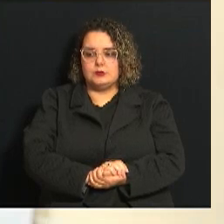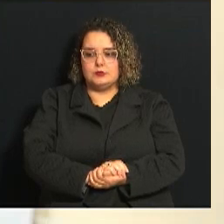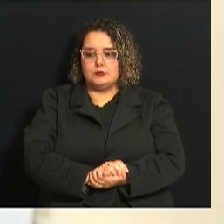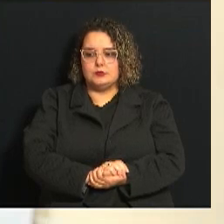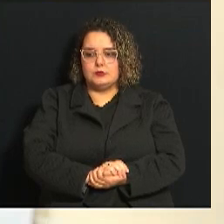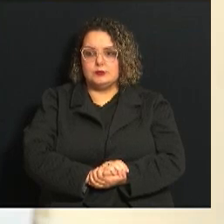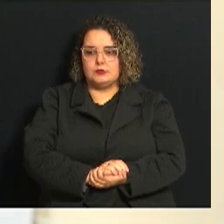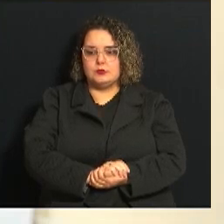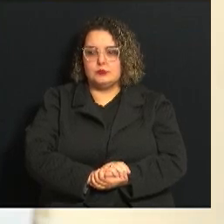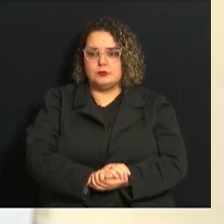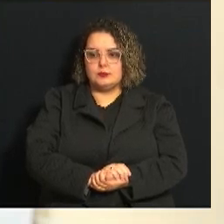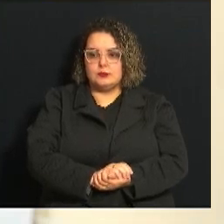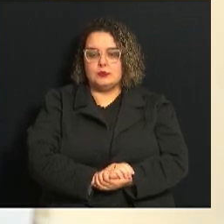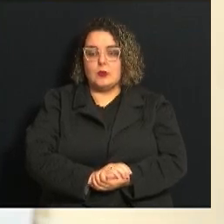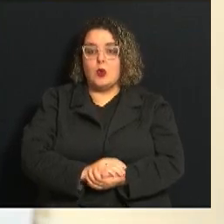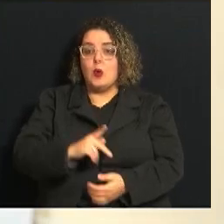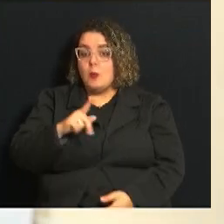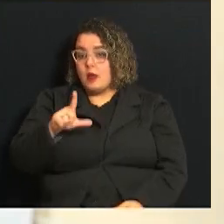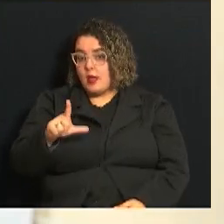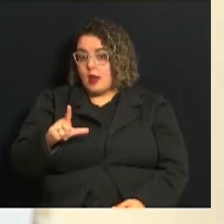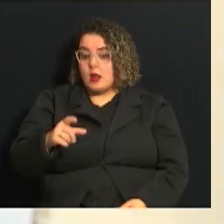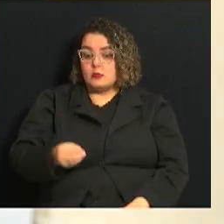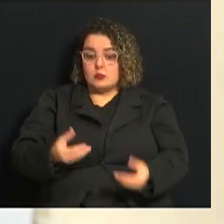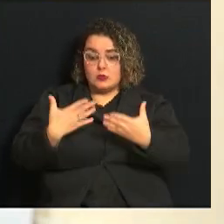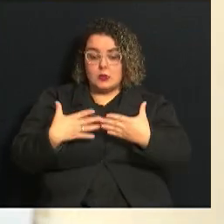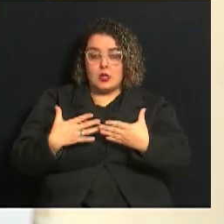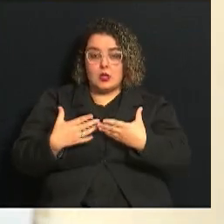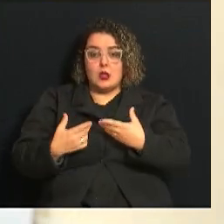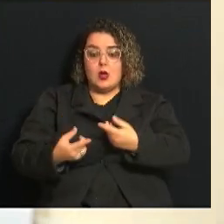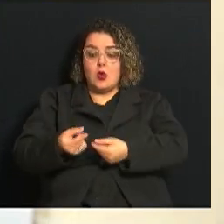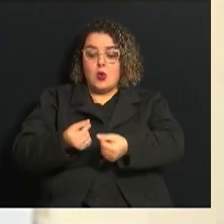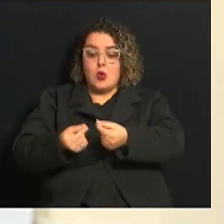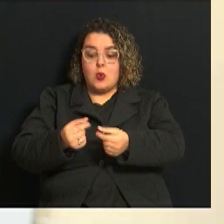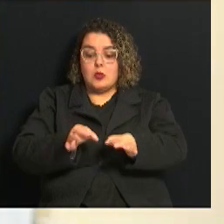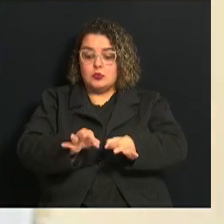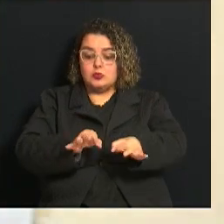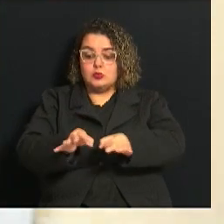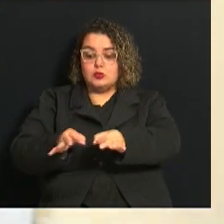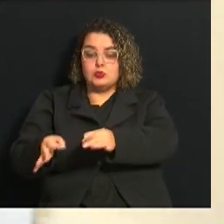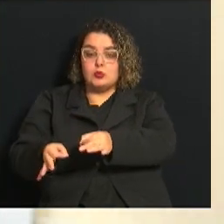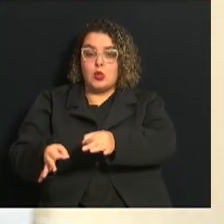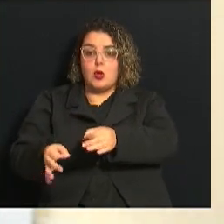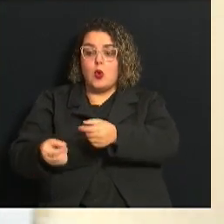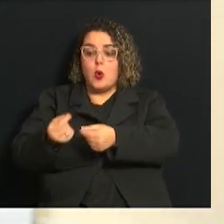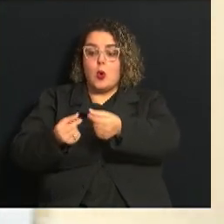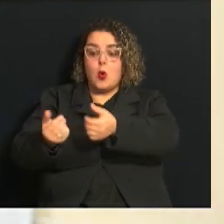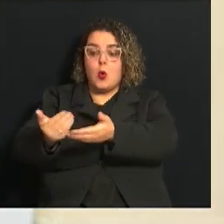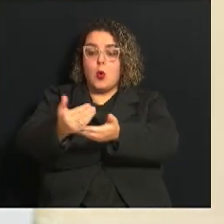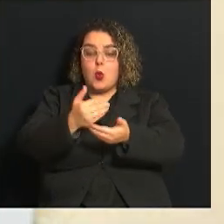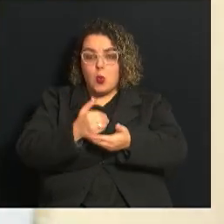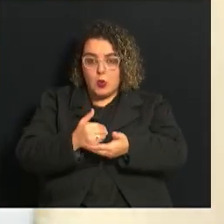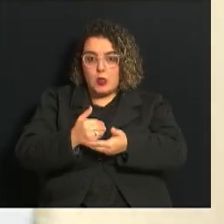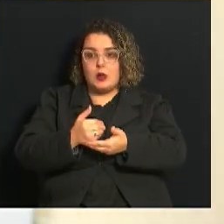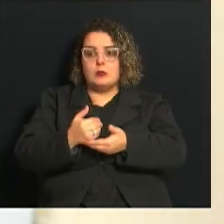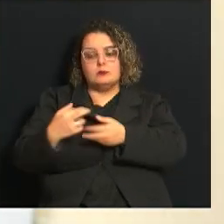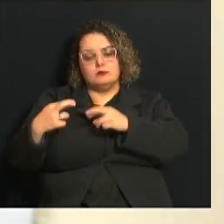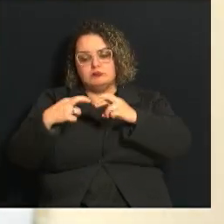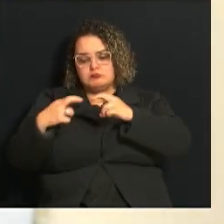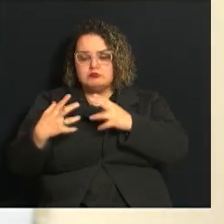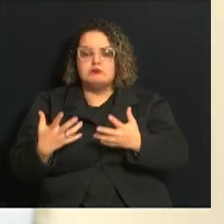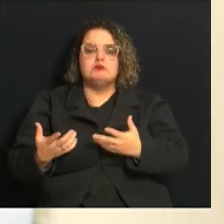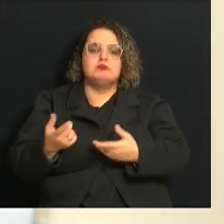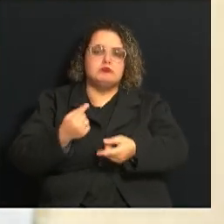o CL faz por exemplo as diretrizes de projeção da receita uma análise da conjuntura Econômica com